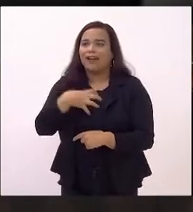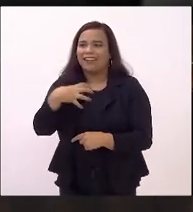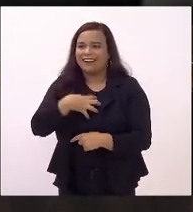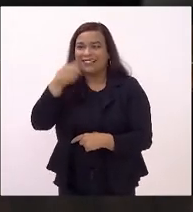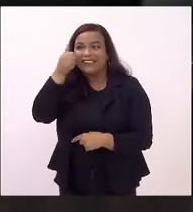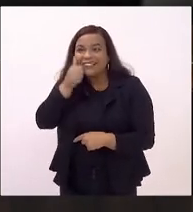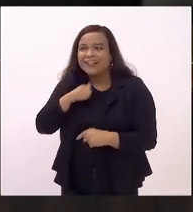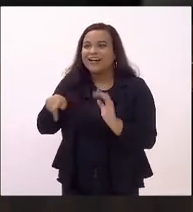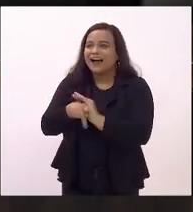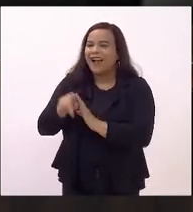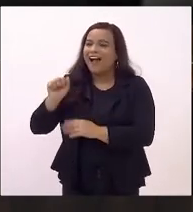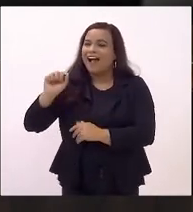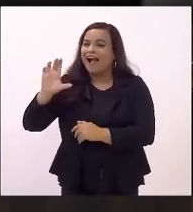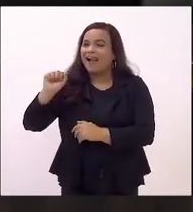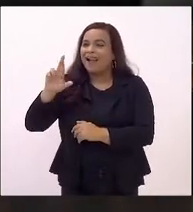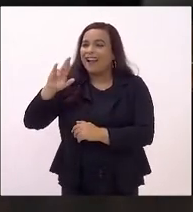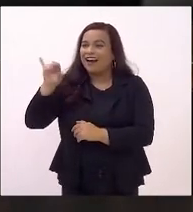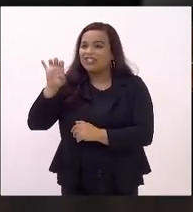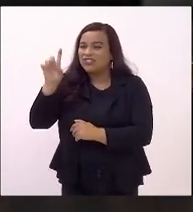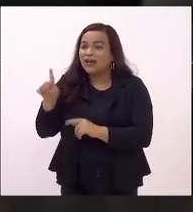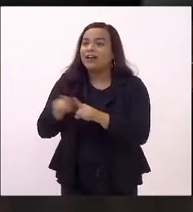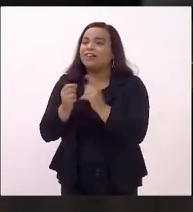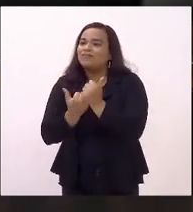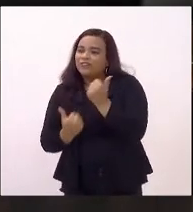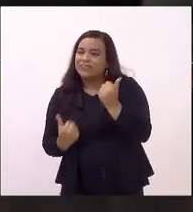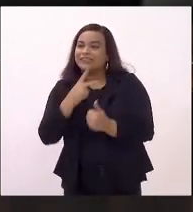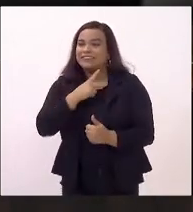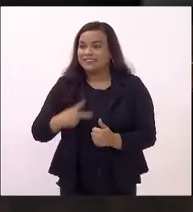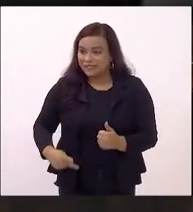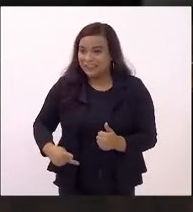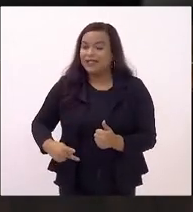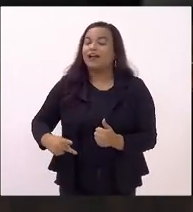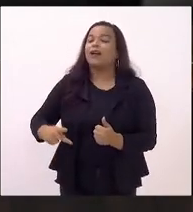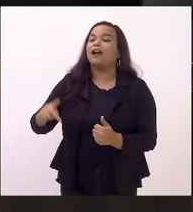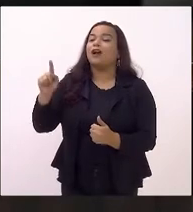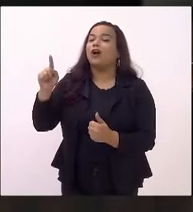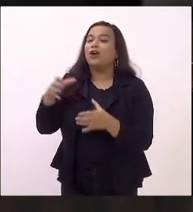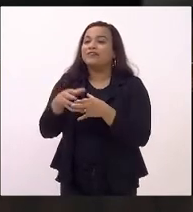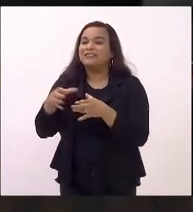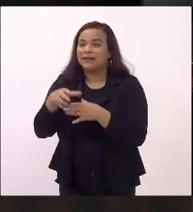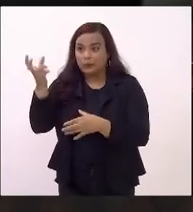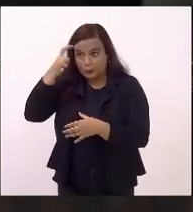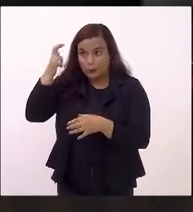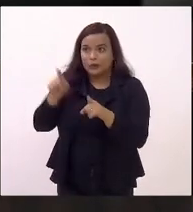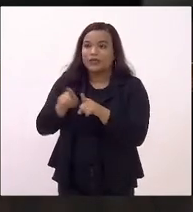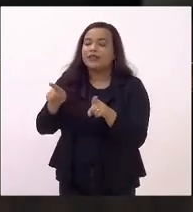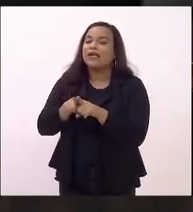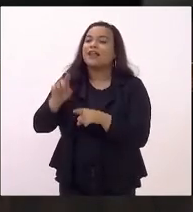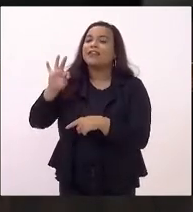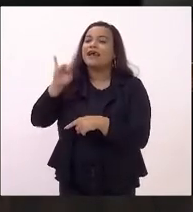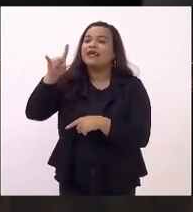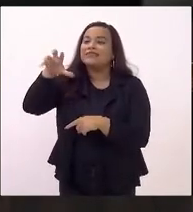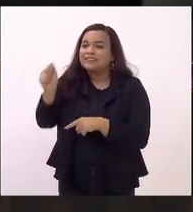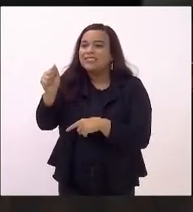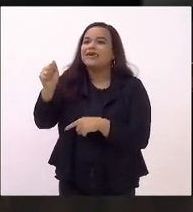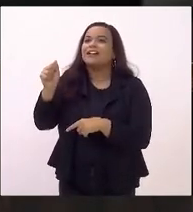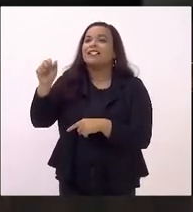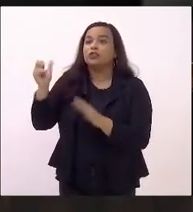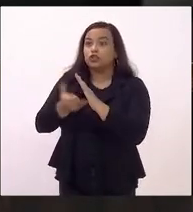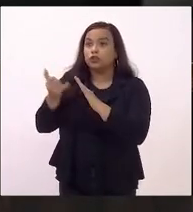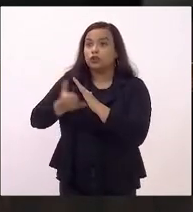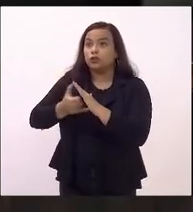do Conselho de Cultura, Samira Terezinha Coen Coelho, diretora do Instituto Black